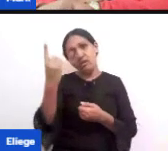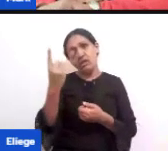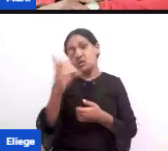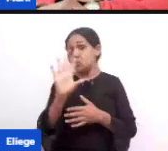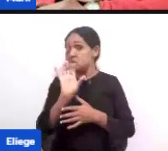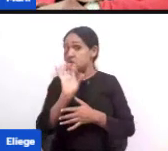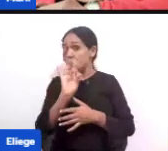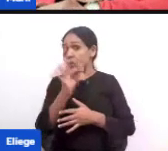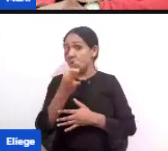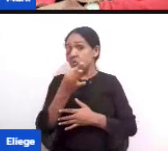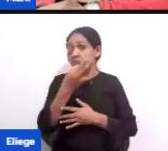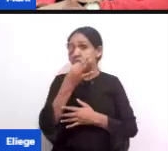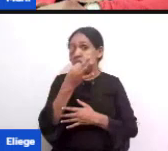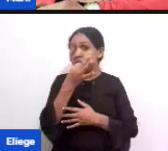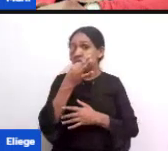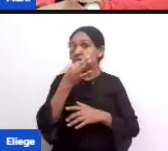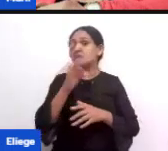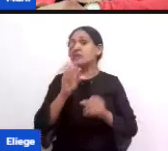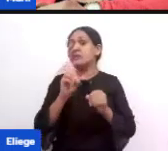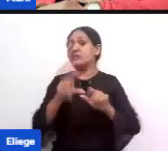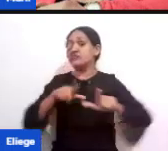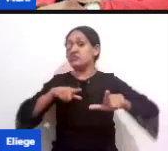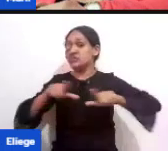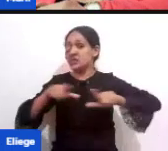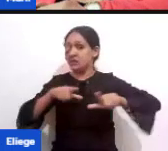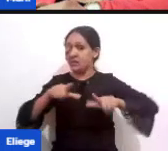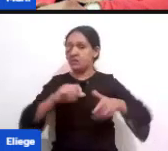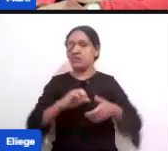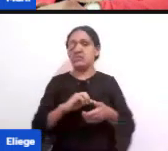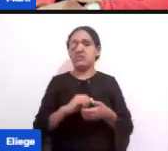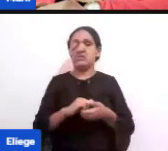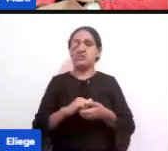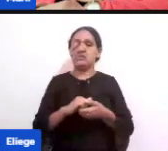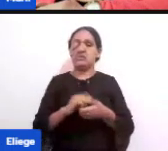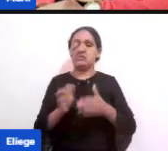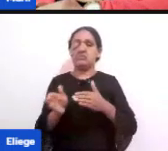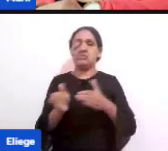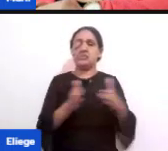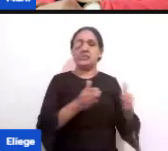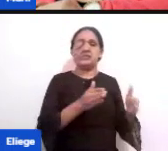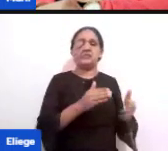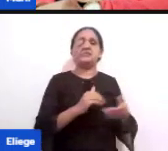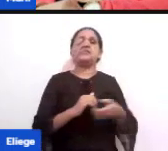trabalho para esse momento. Próximo, por gentileza.